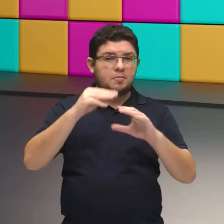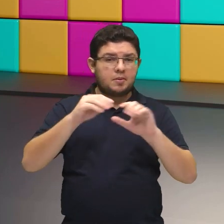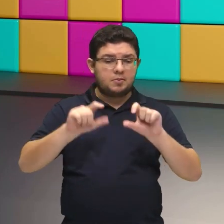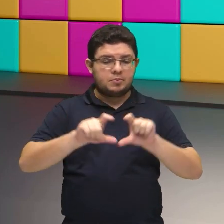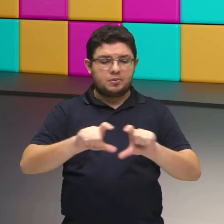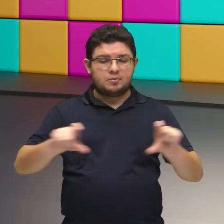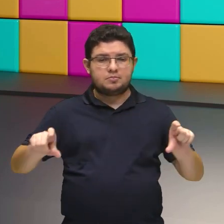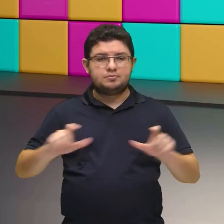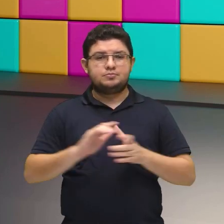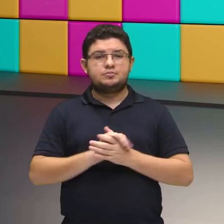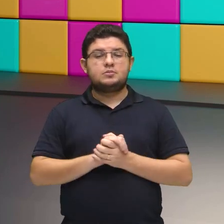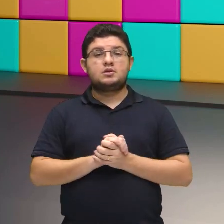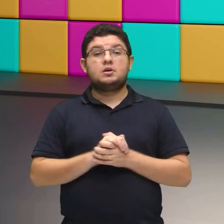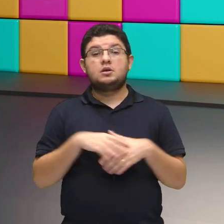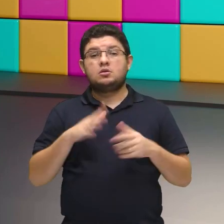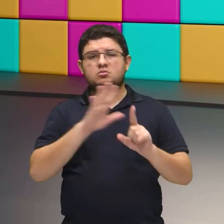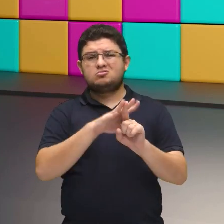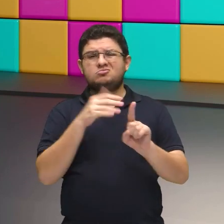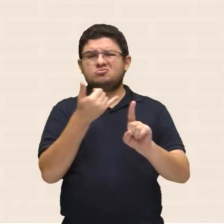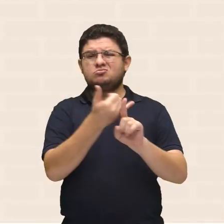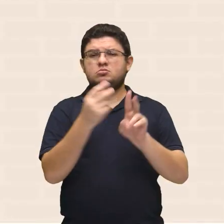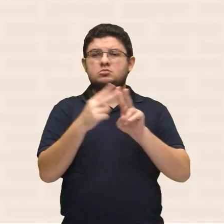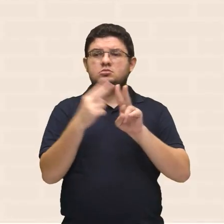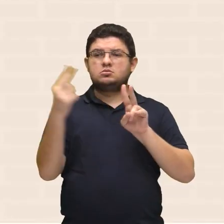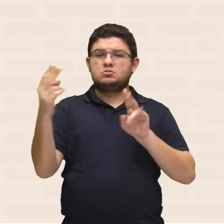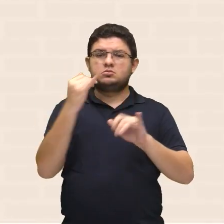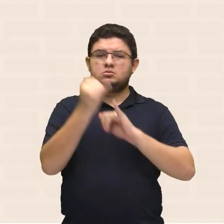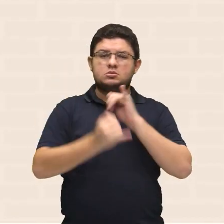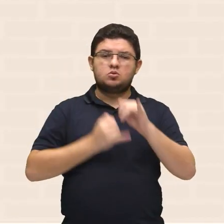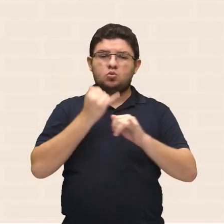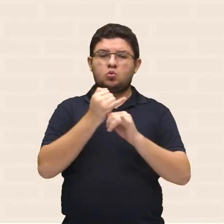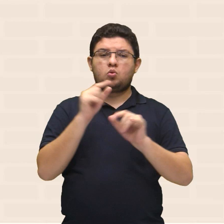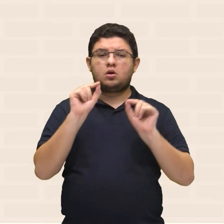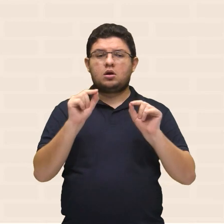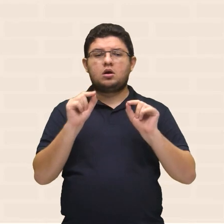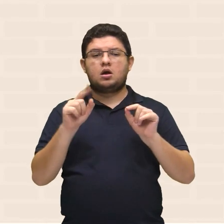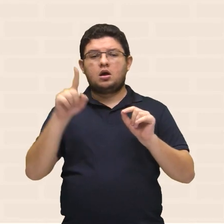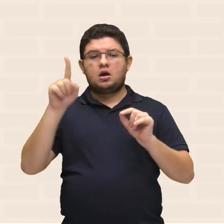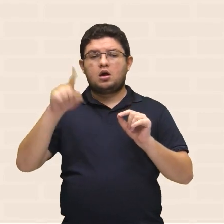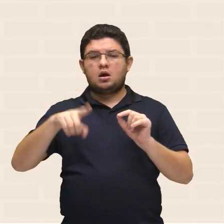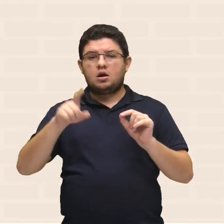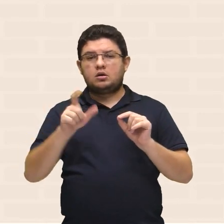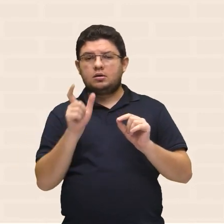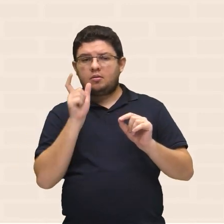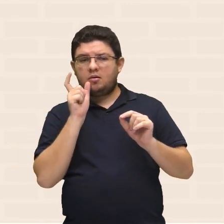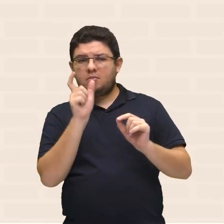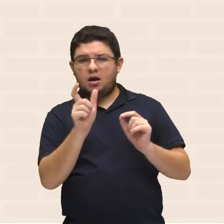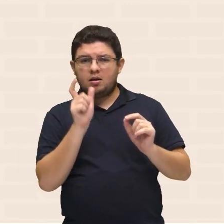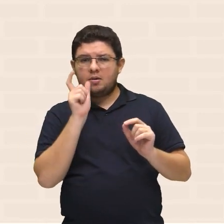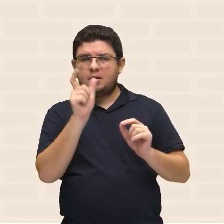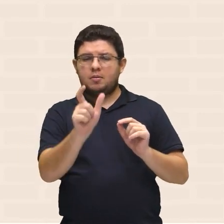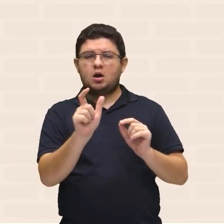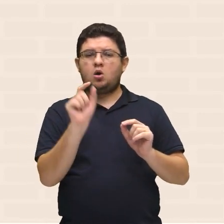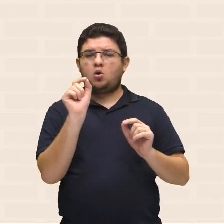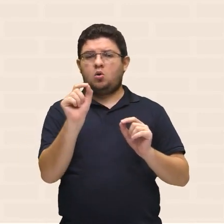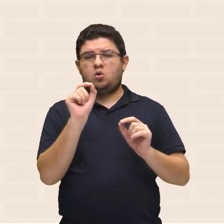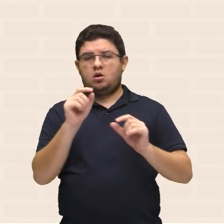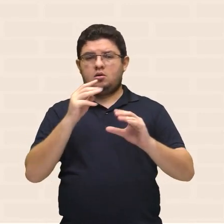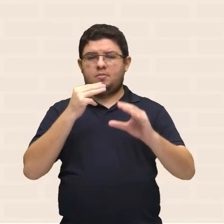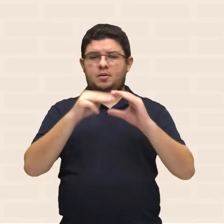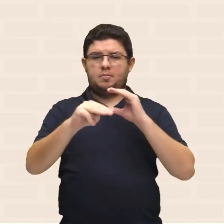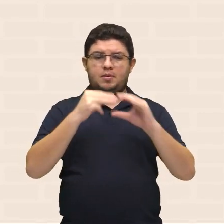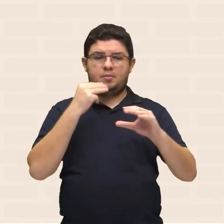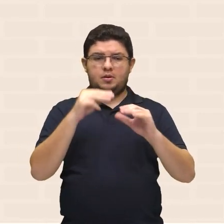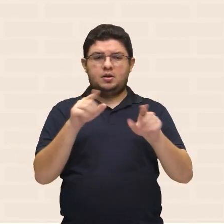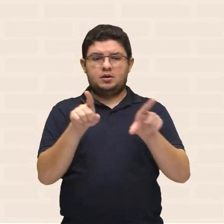Uma agressão direta via as redes sociais, uma criação de